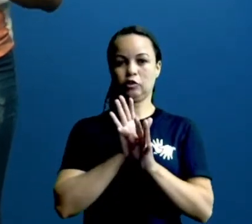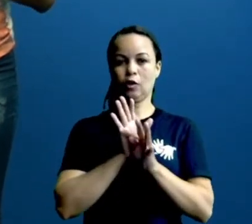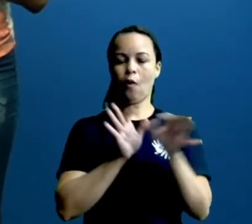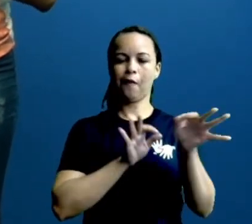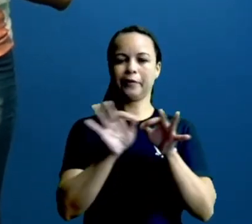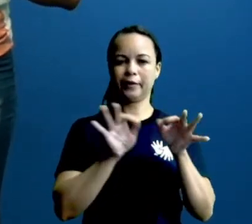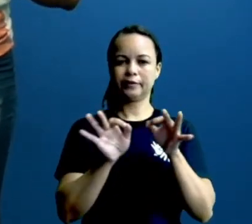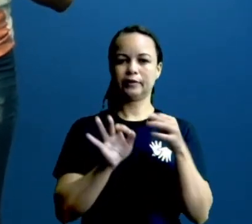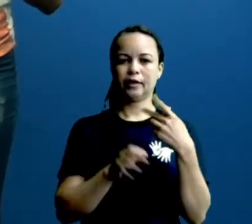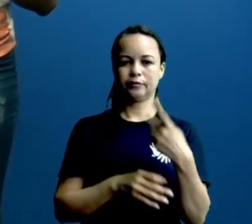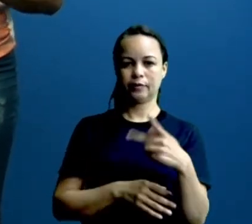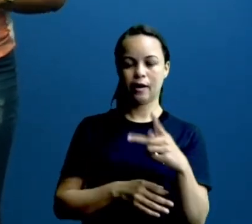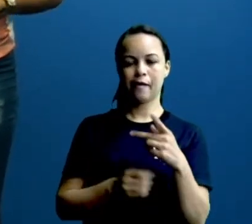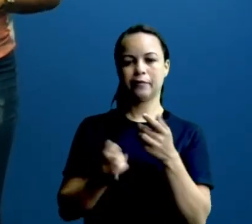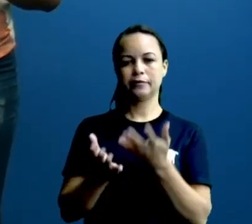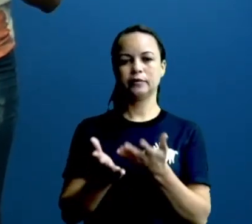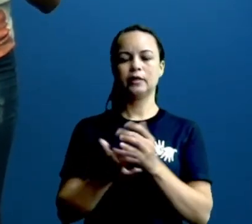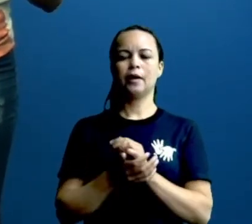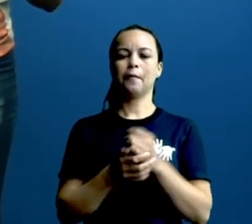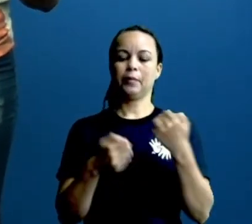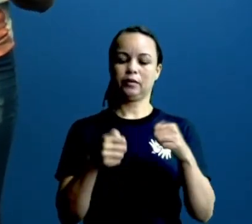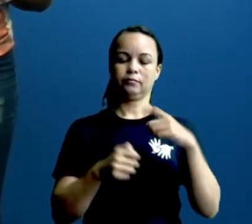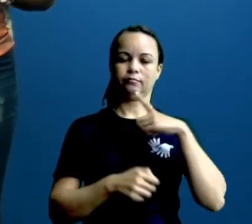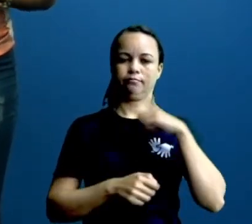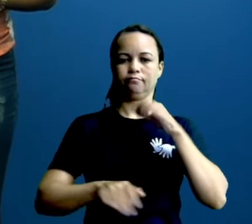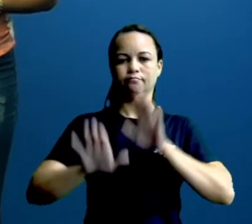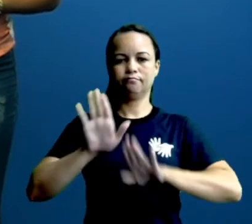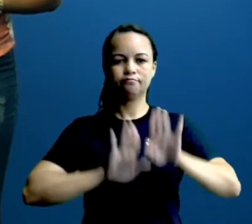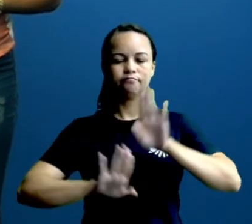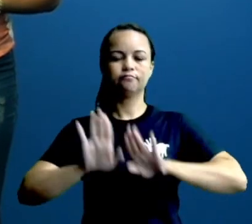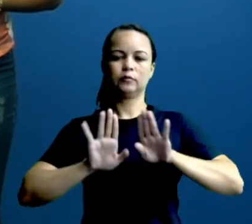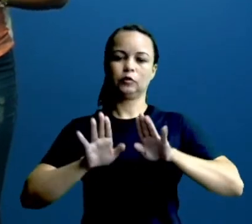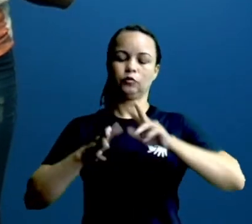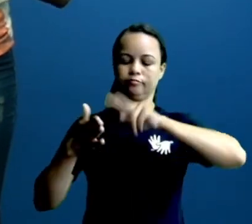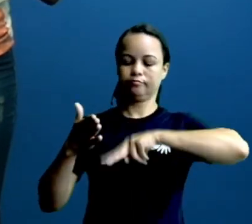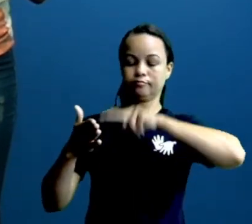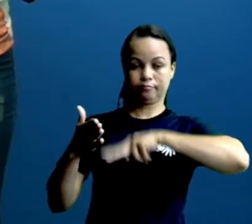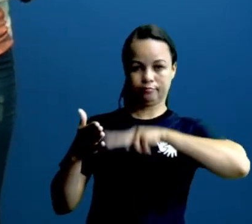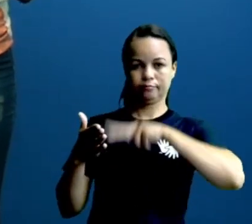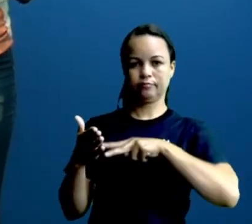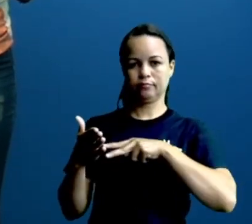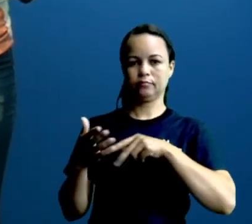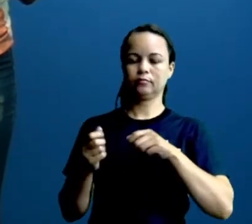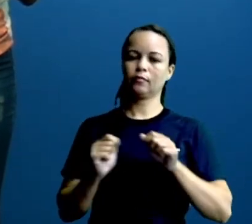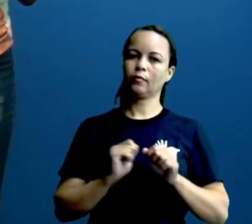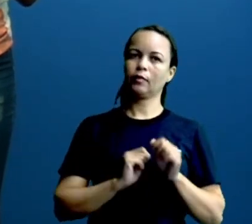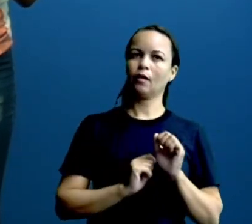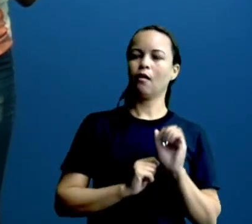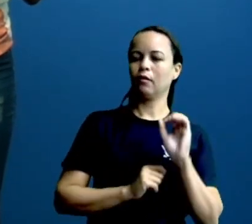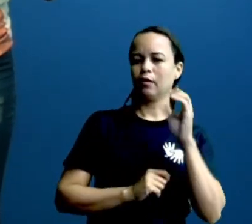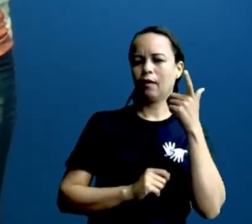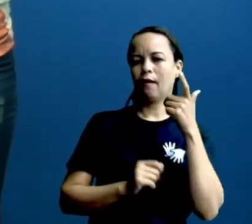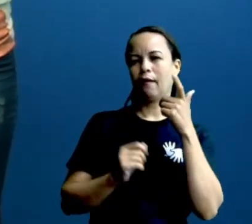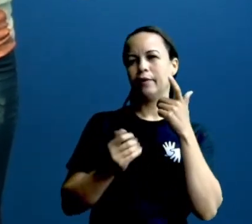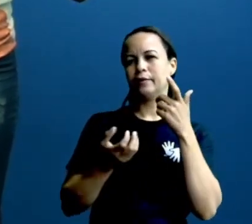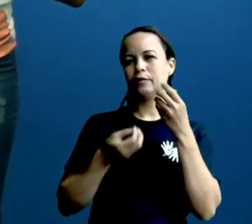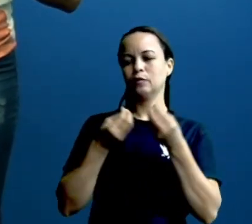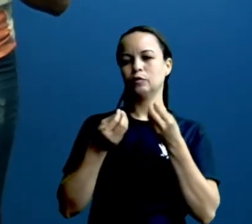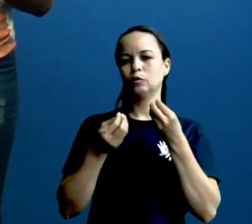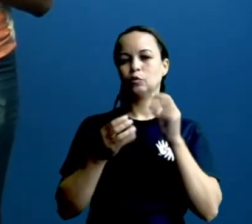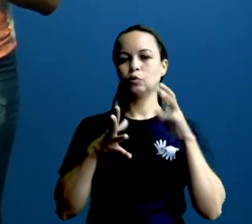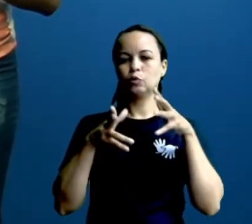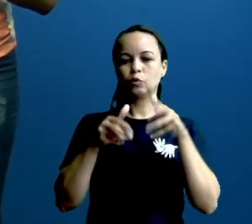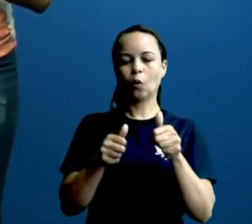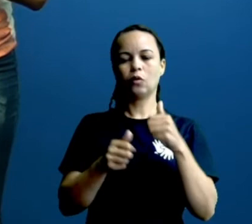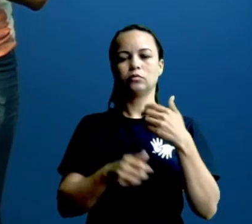precisa ter sempre esse cuidado quando você estiver lendo. Claro, como todas as aulas que a gente